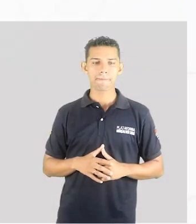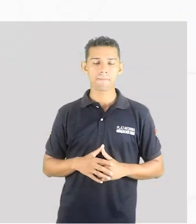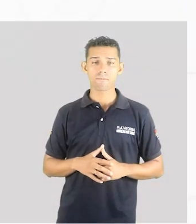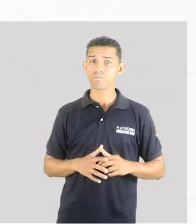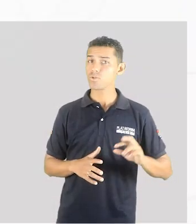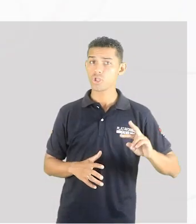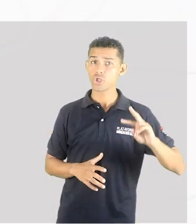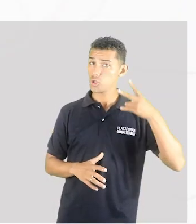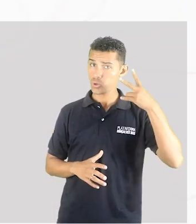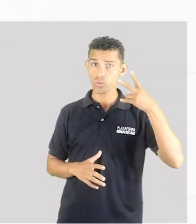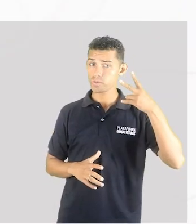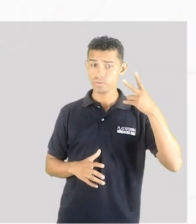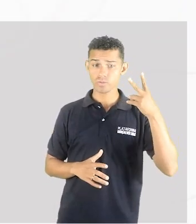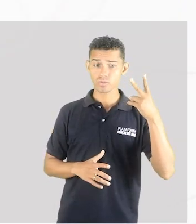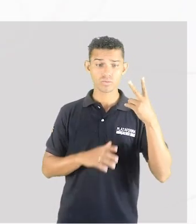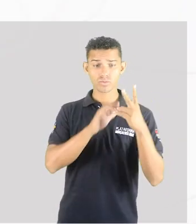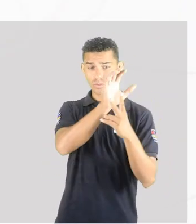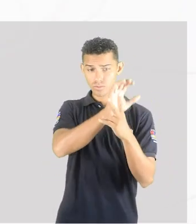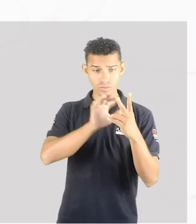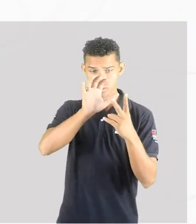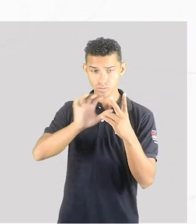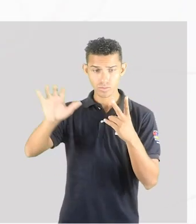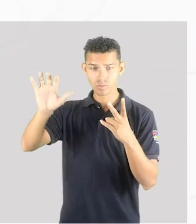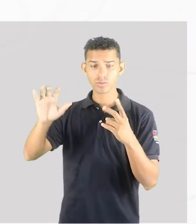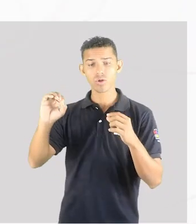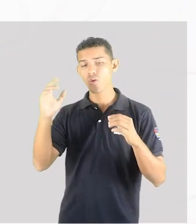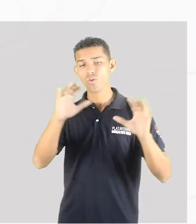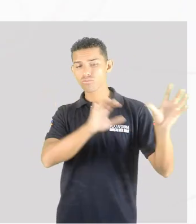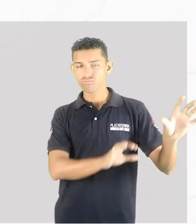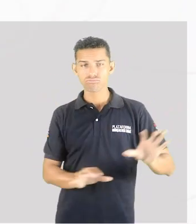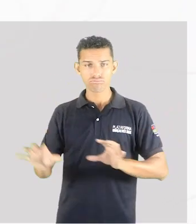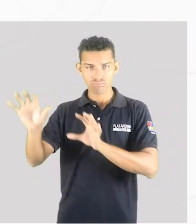Dupla troca ou deslocamento. Olha a diferença.